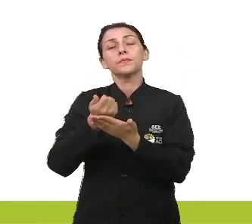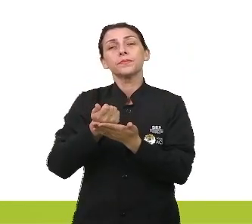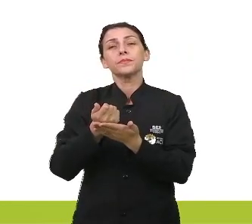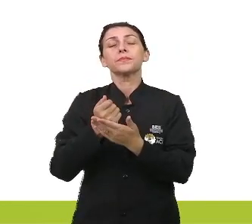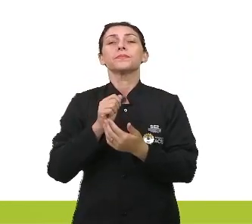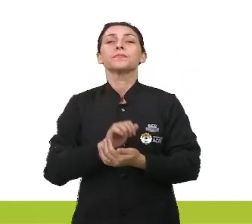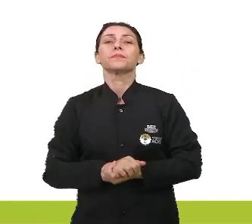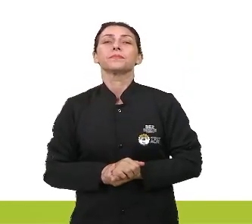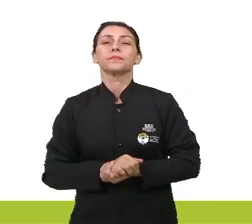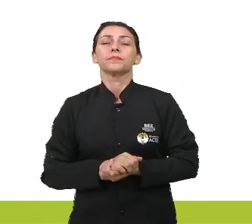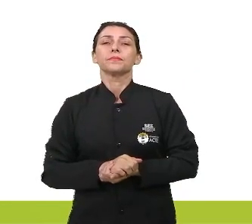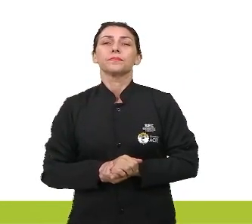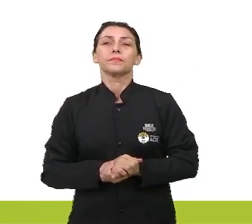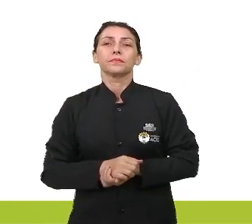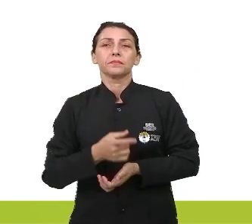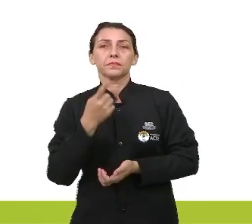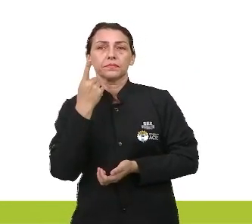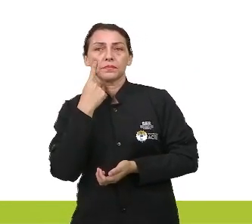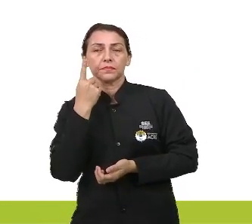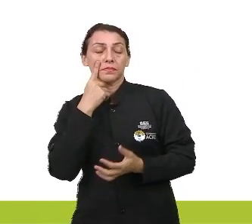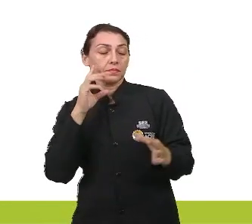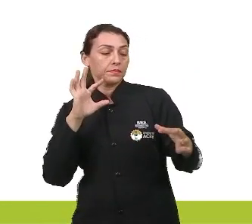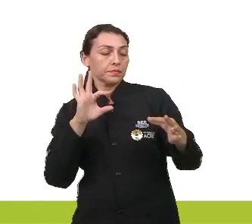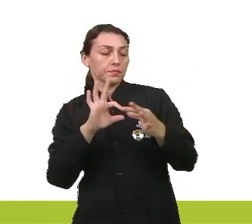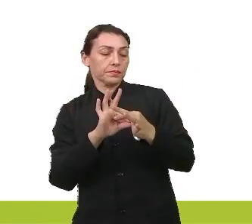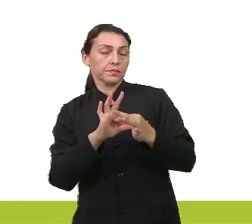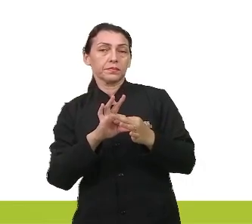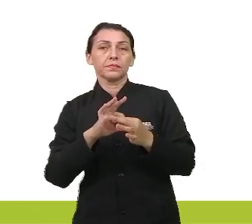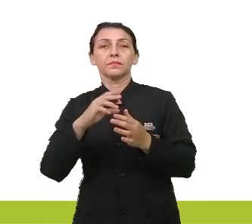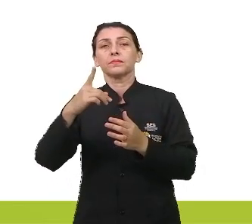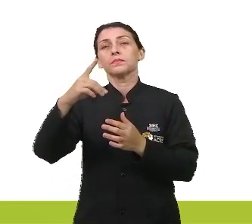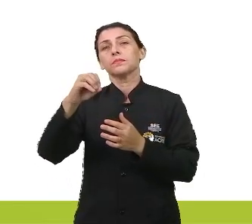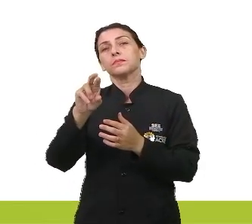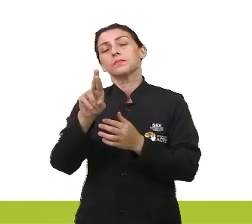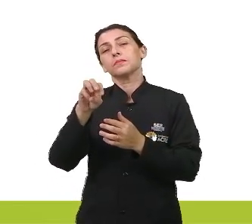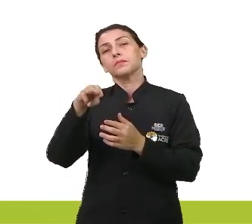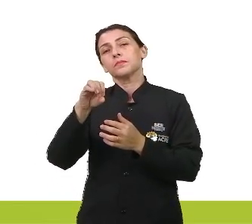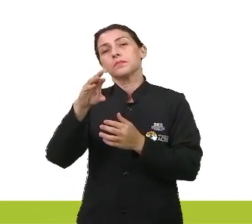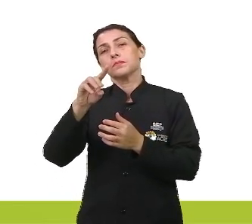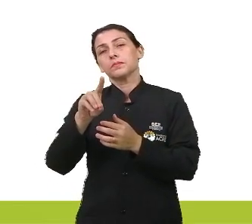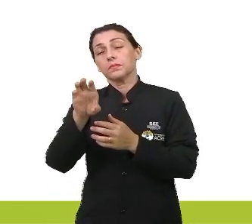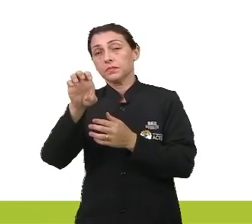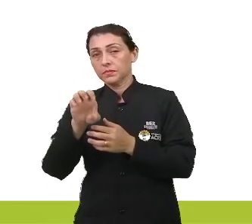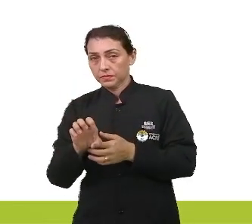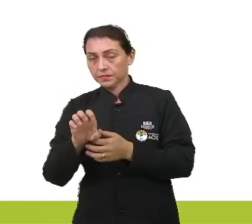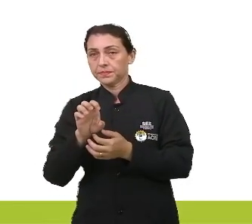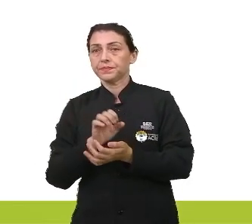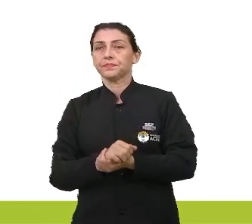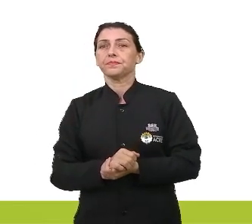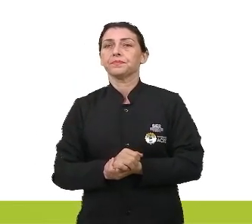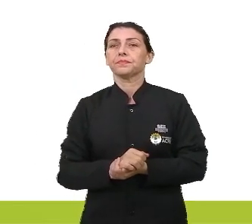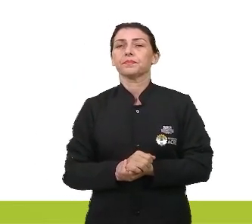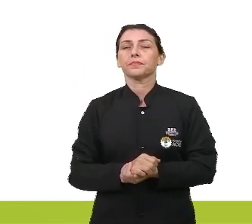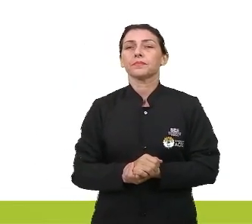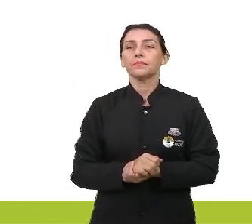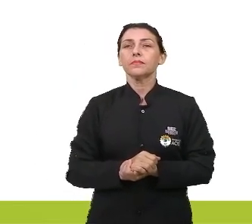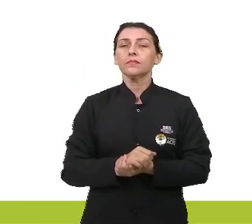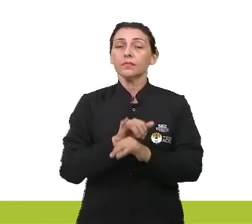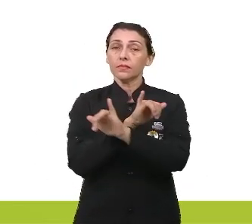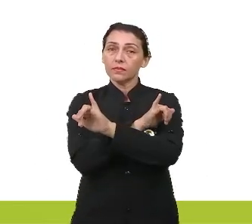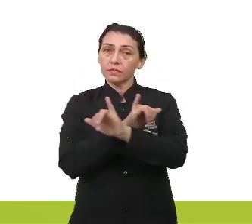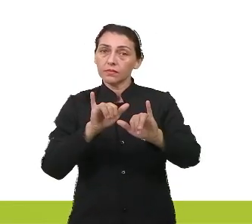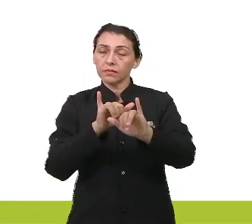Por meio de, olha só esse conectivo já dá uma ideia de meio modo. Por meio de